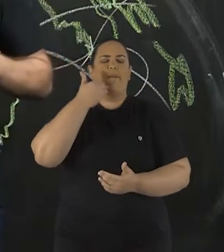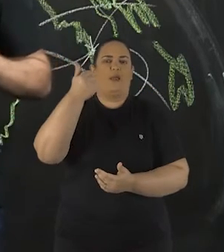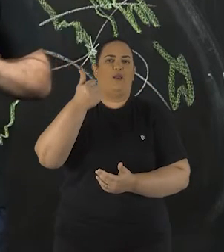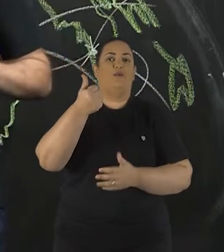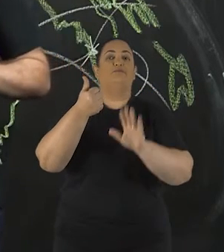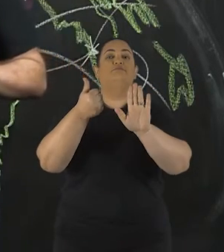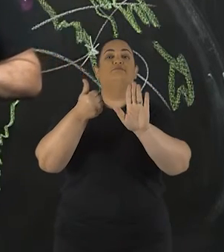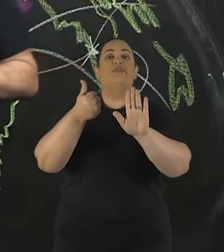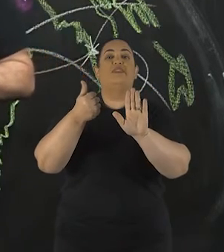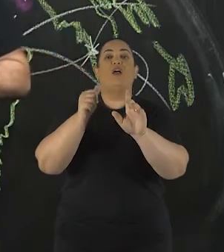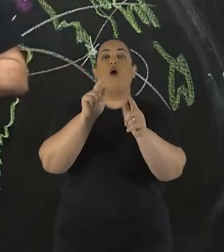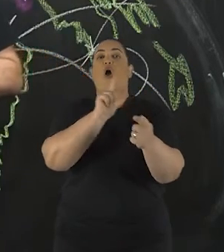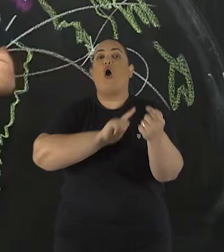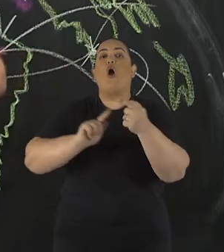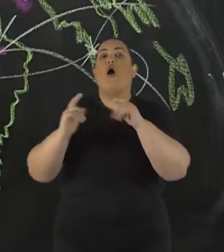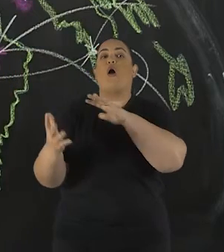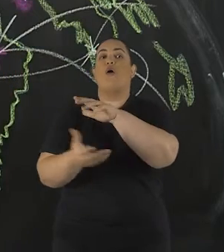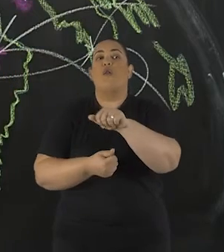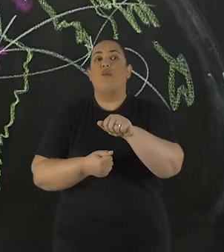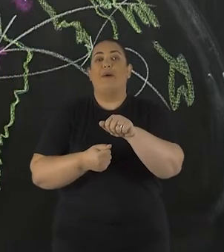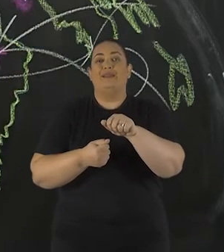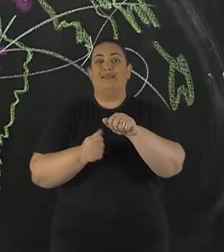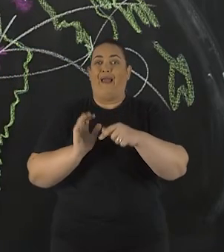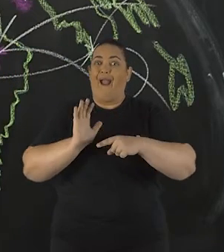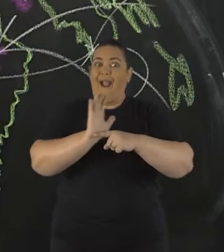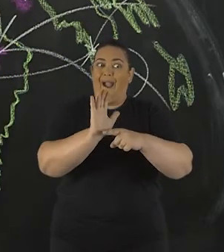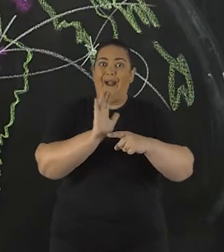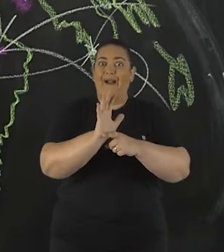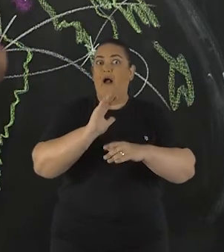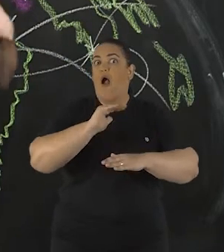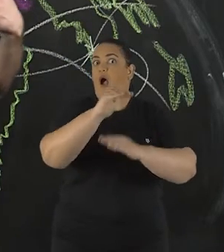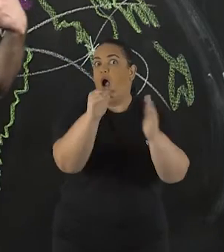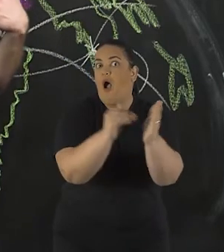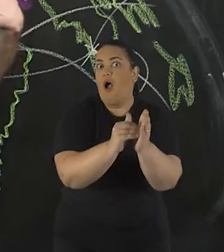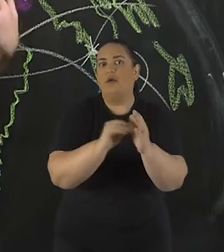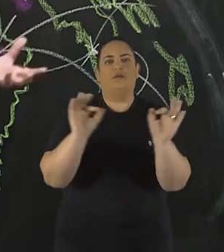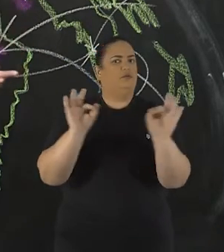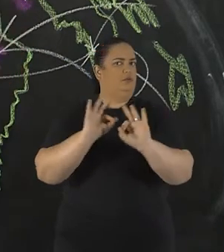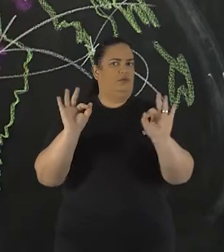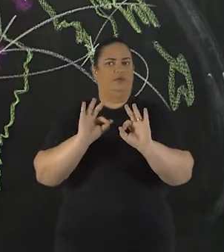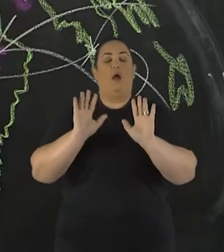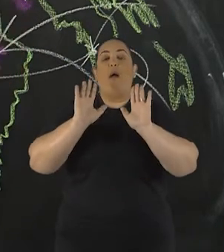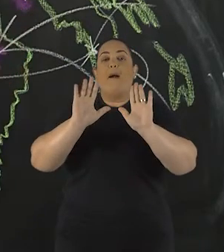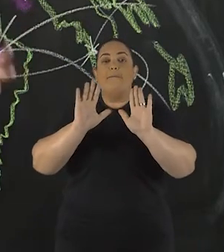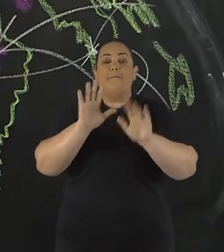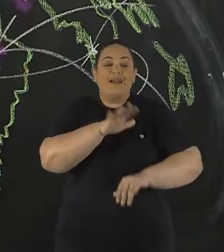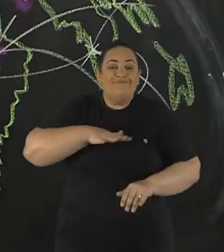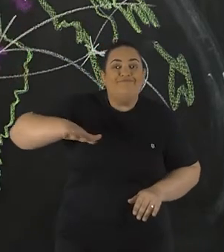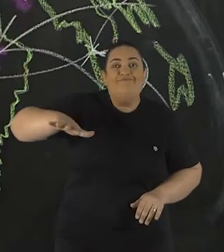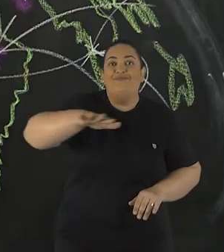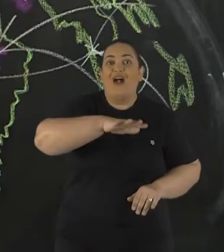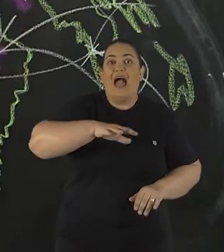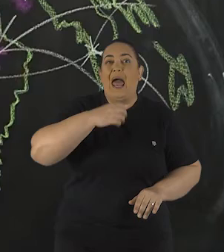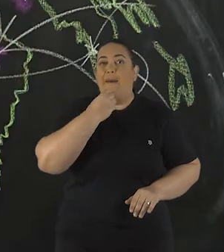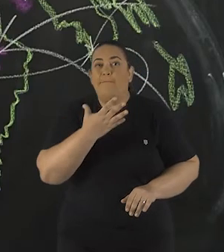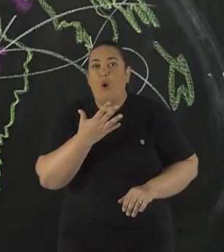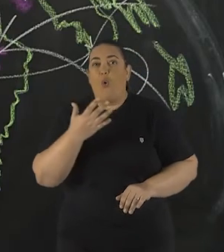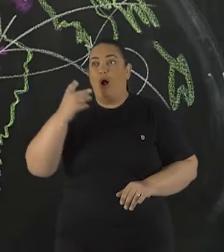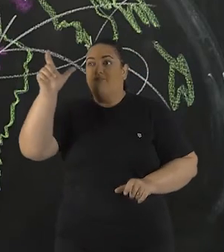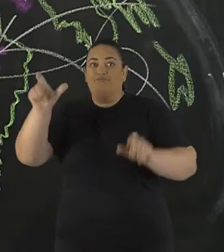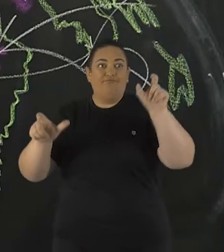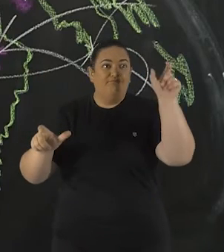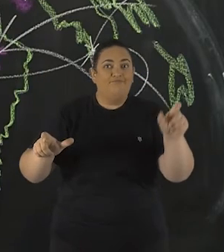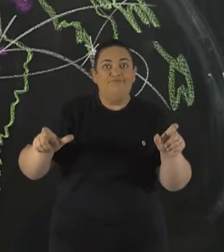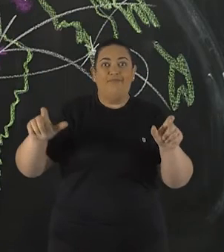a globalização não vai servir para todas as situações, mas ela vai ser uma ótima área onde vai conseguir conectar as